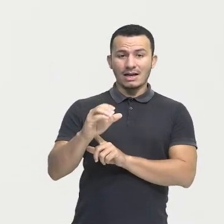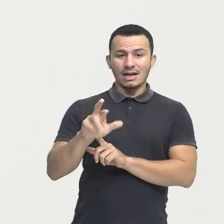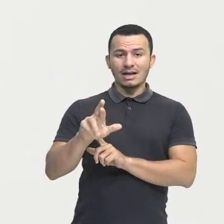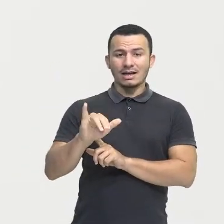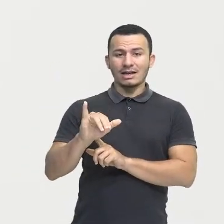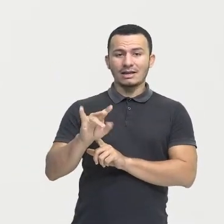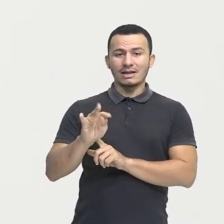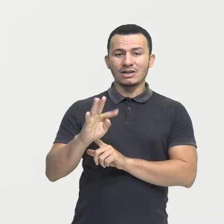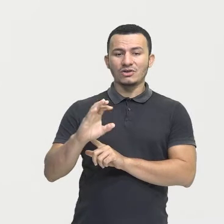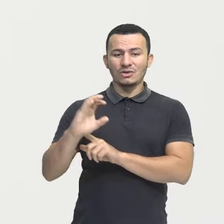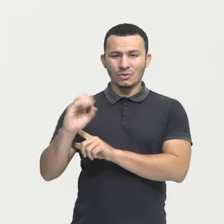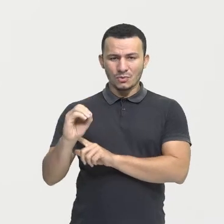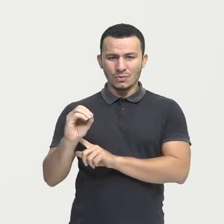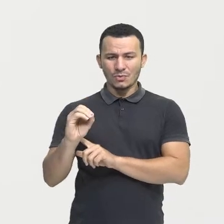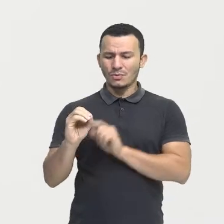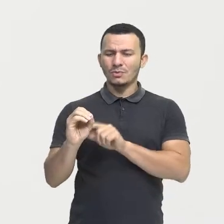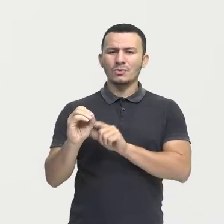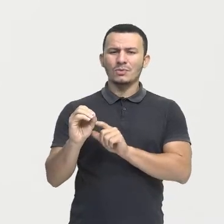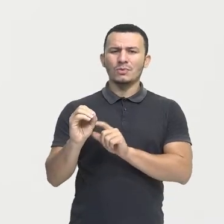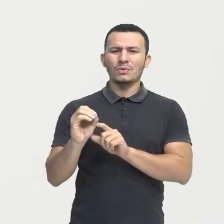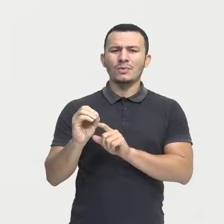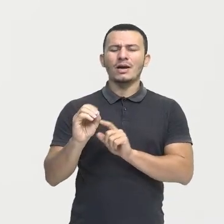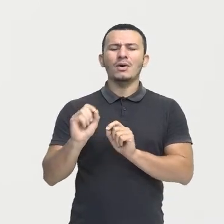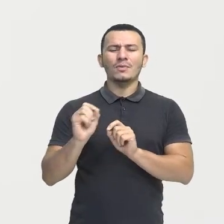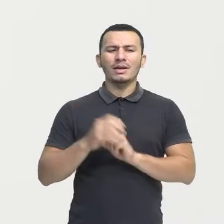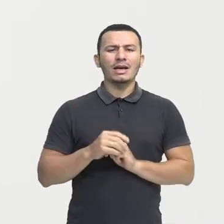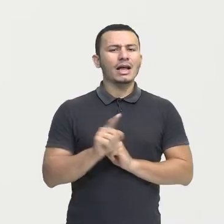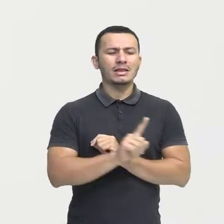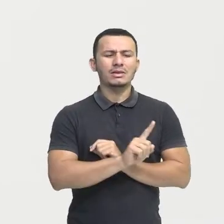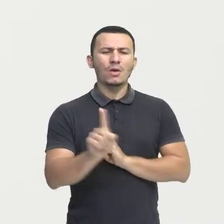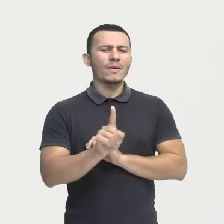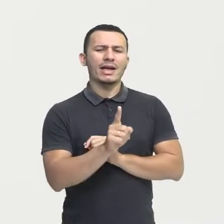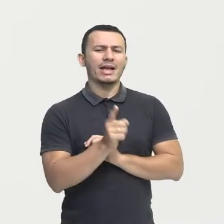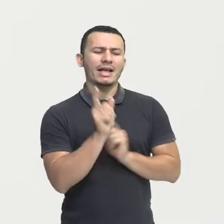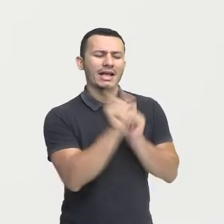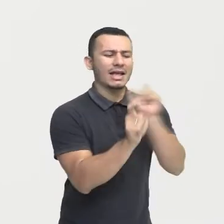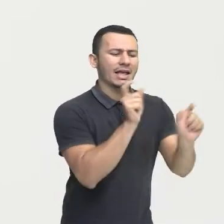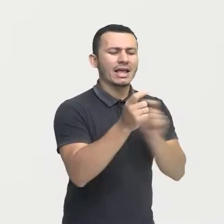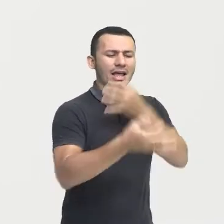negativo, né? É negação. Então, acrítico quer dizer não crítico.